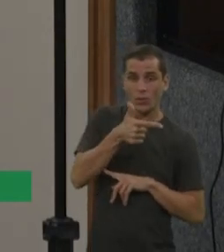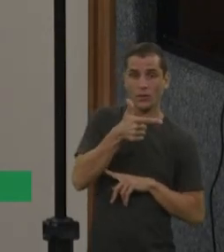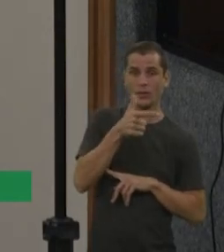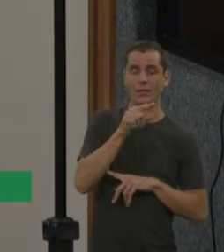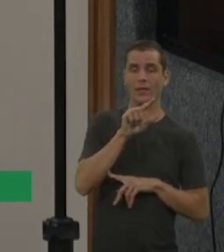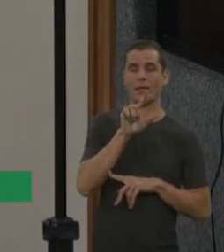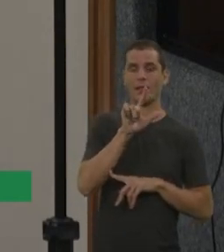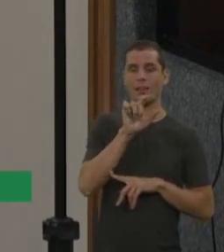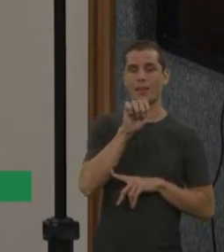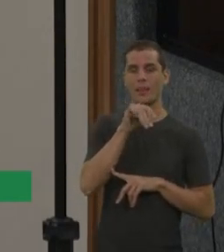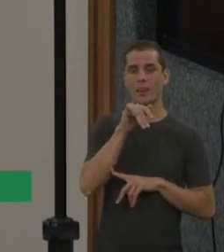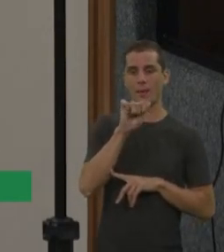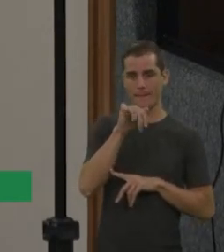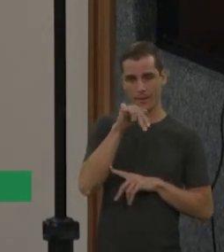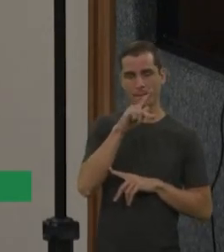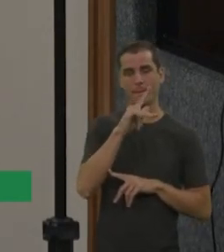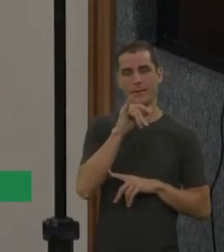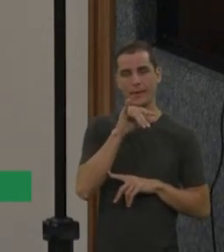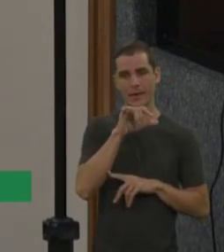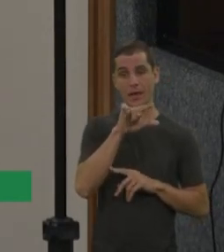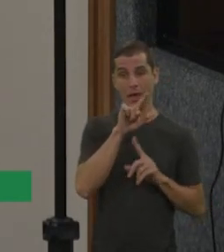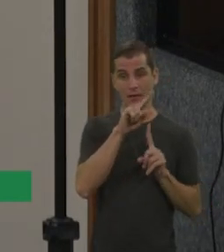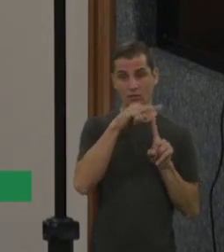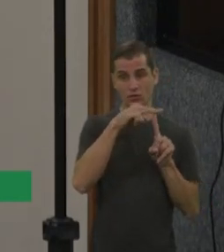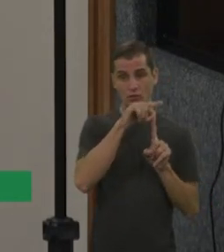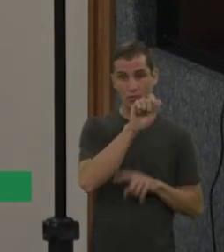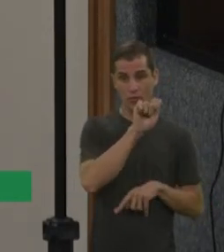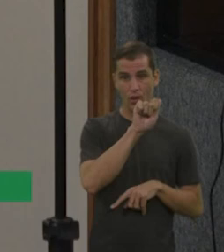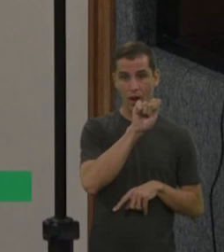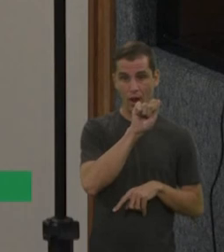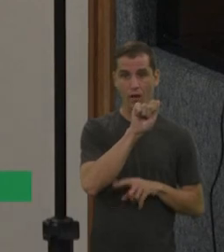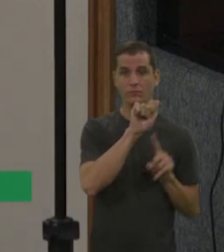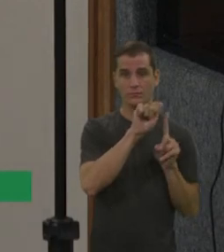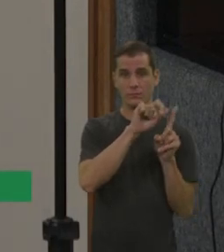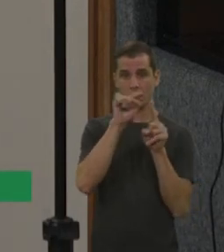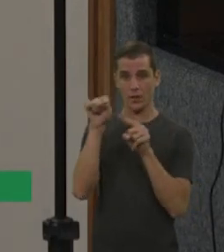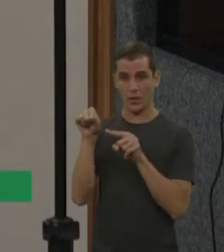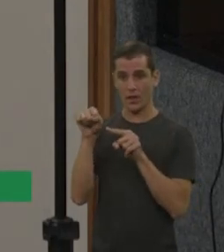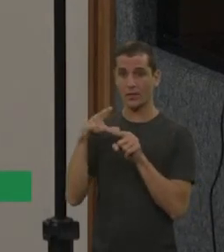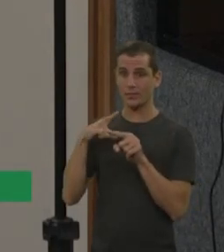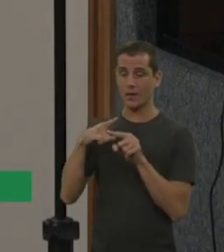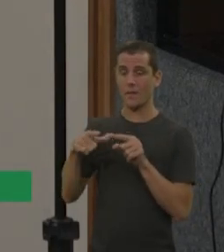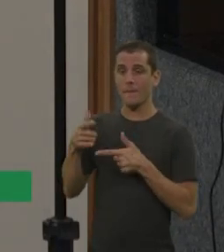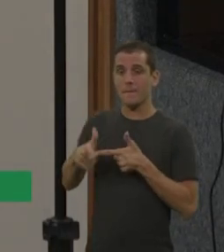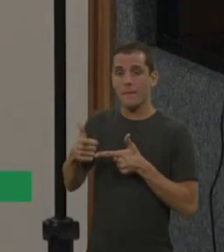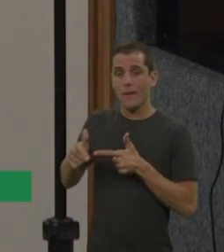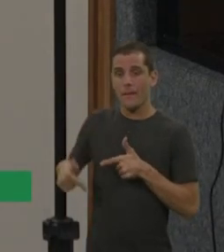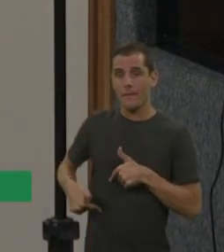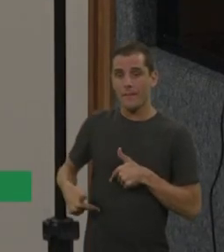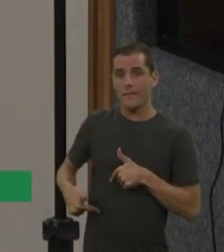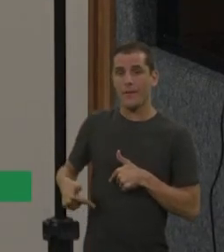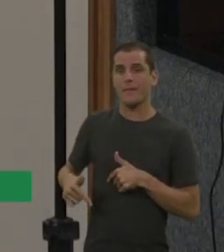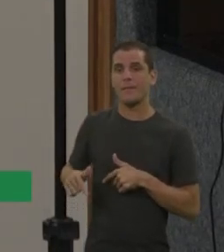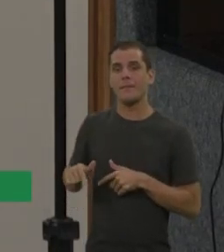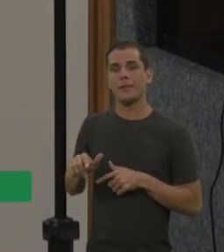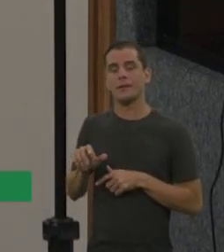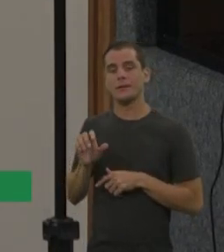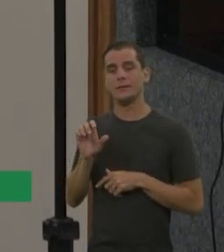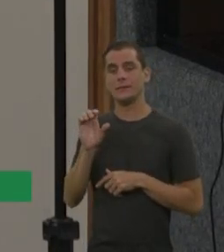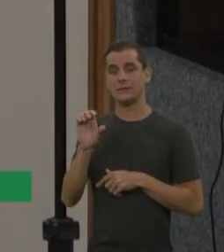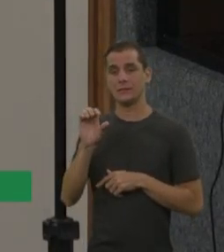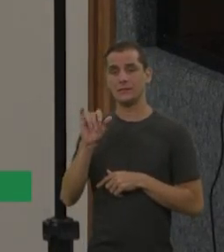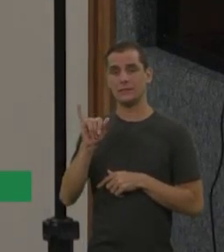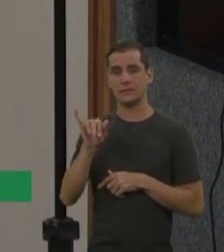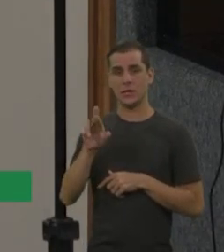fígado, esses pacientes podem cirrotizar, eu tenho vários deles cirróticos. Eles podem ter acometimento pulmonar, gerando fibrose no pulmão, né? Morte do tecido